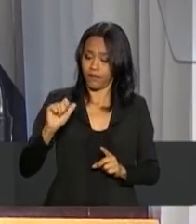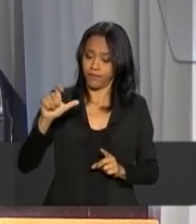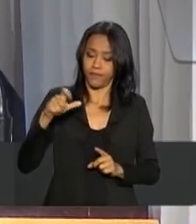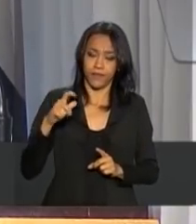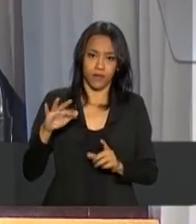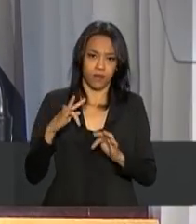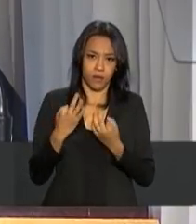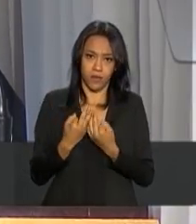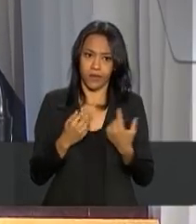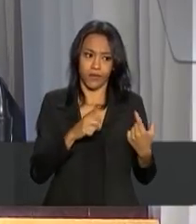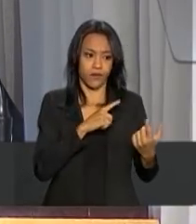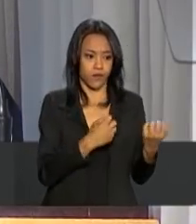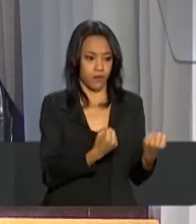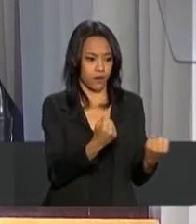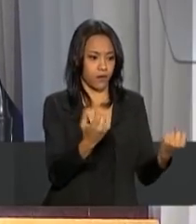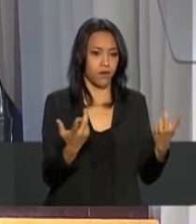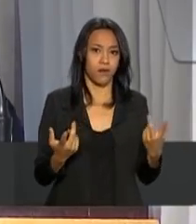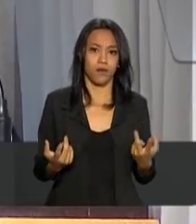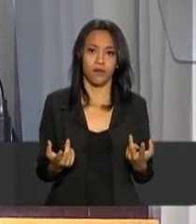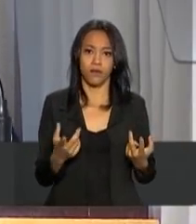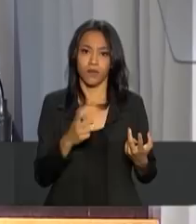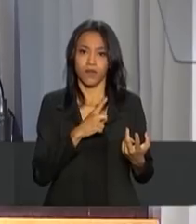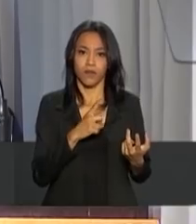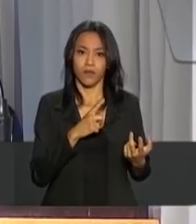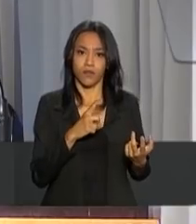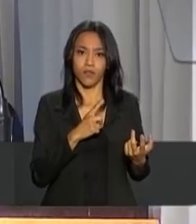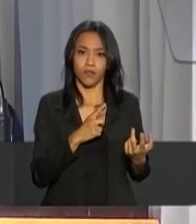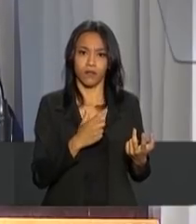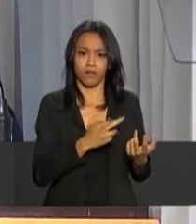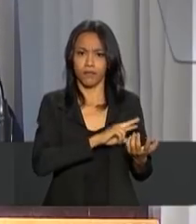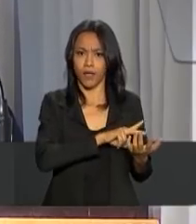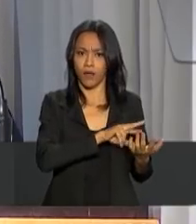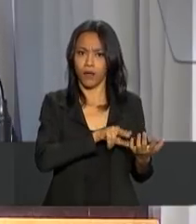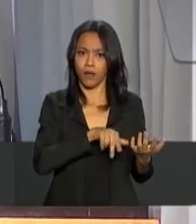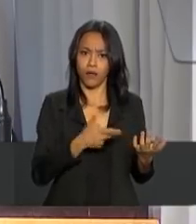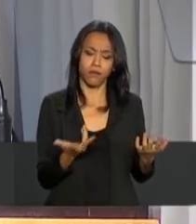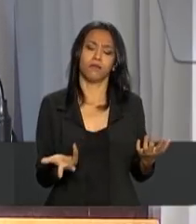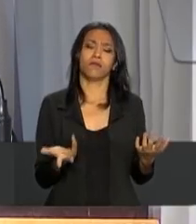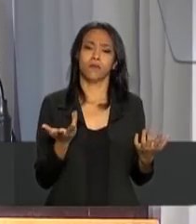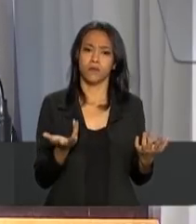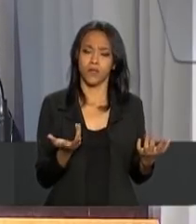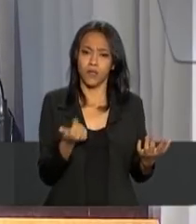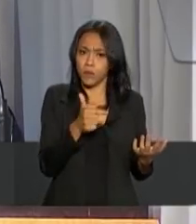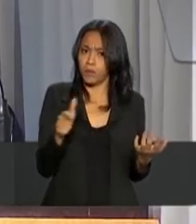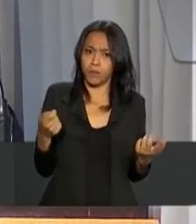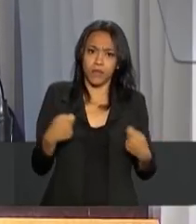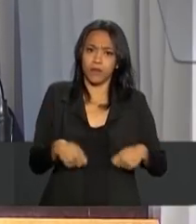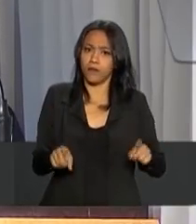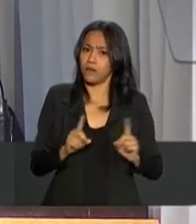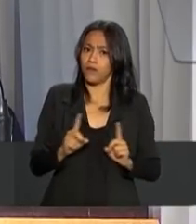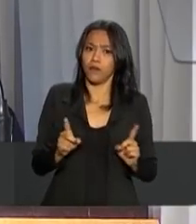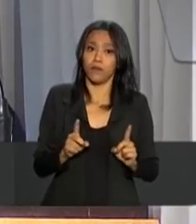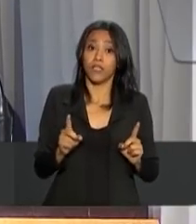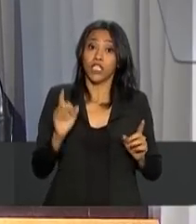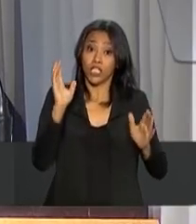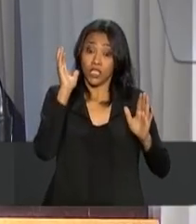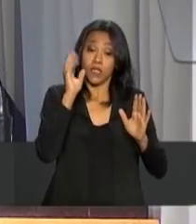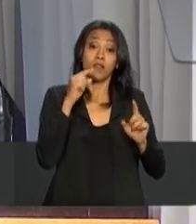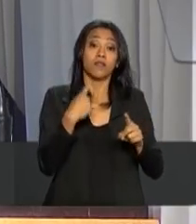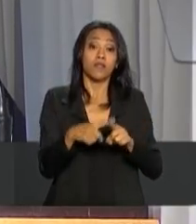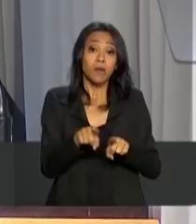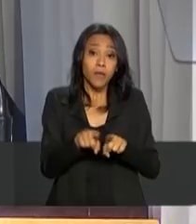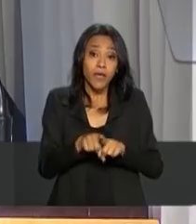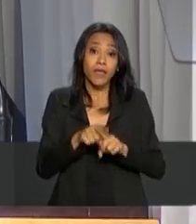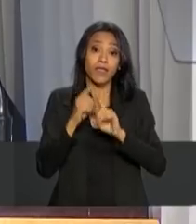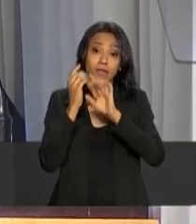tinha carro, tinha vencimentos, vereadores, etc. E acabamos, zeramos a fila do Bolsa